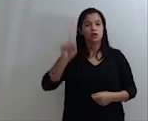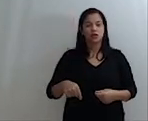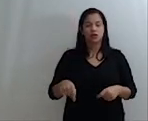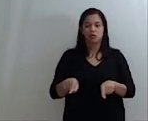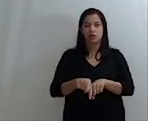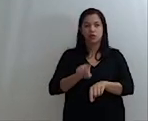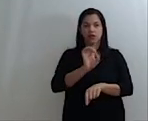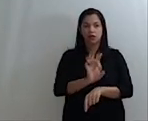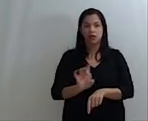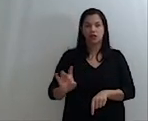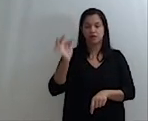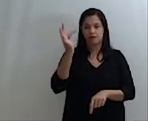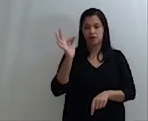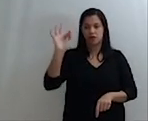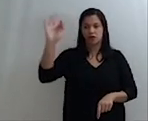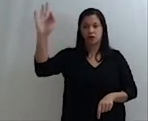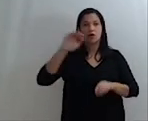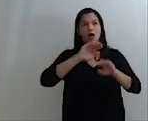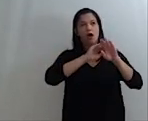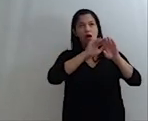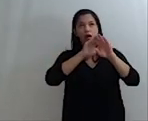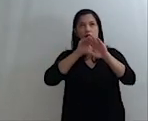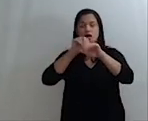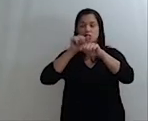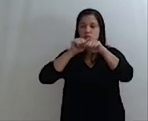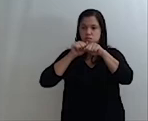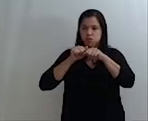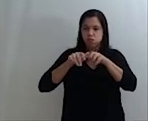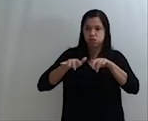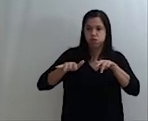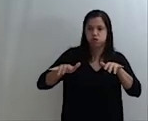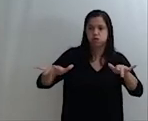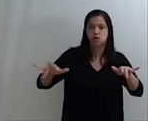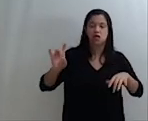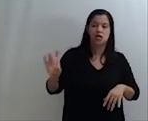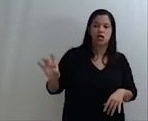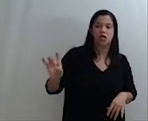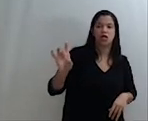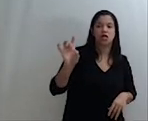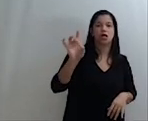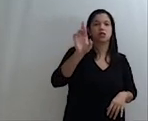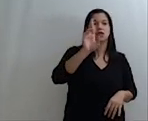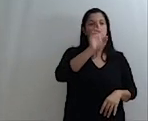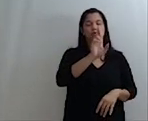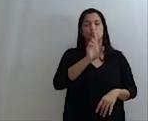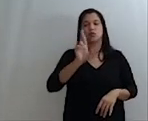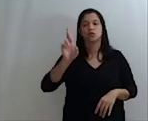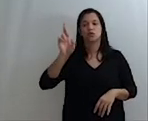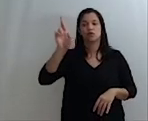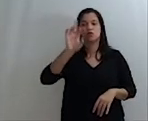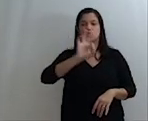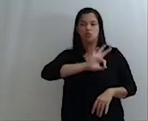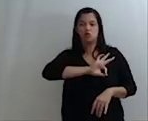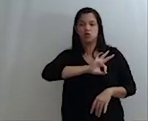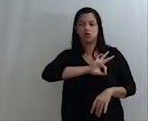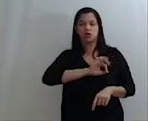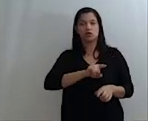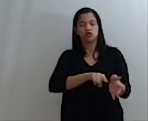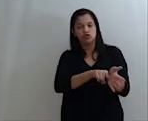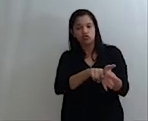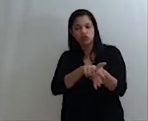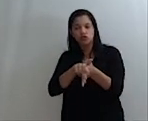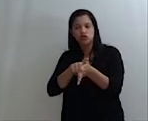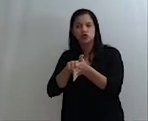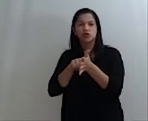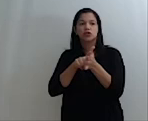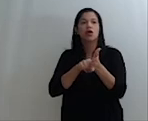estes últimos que façam conhecer da decisão os responsáveis por cada unidade policial de investigação Então são